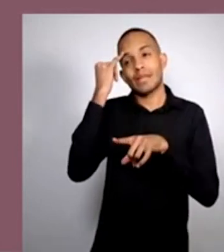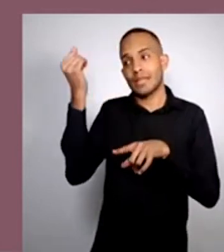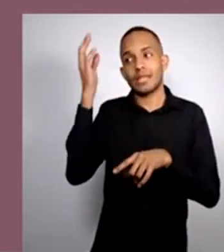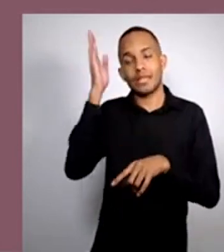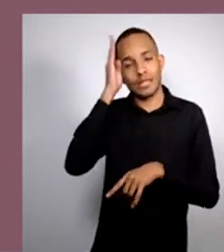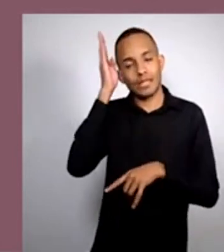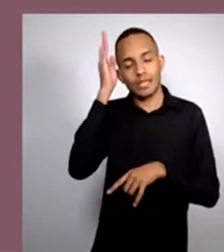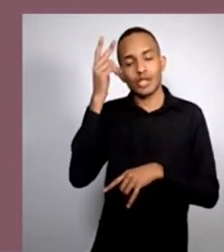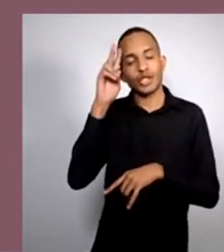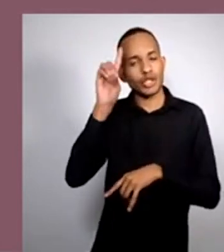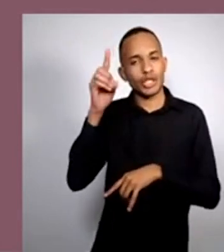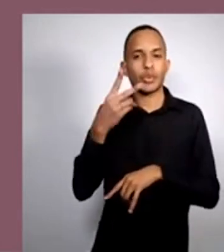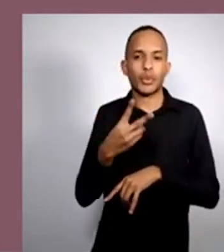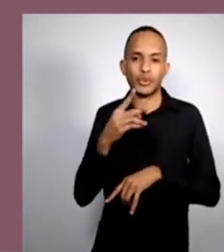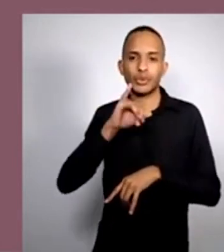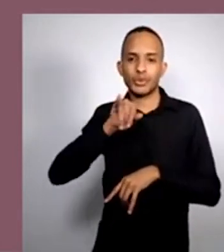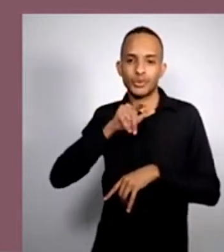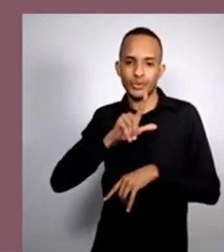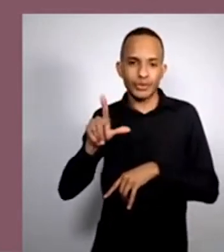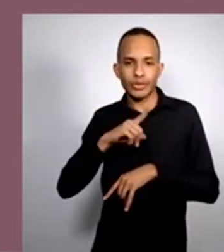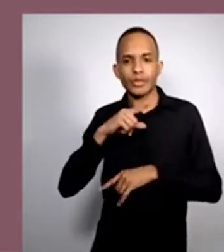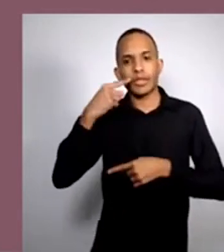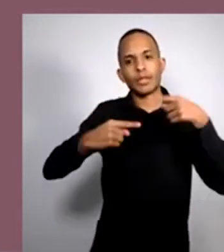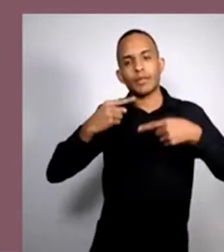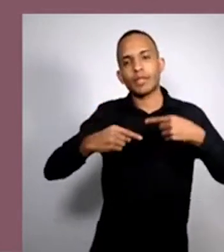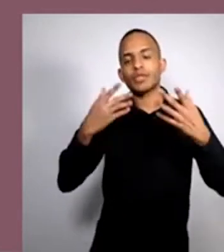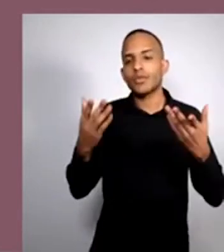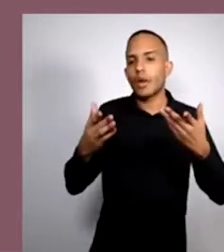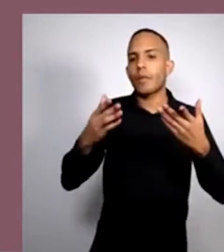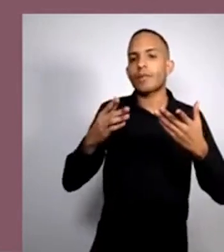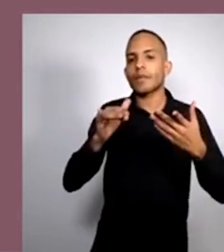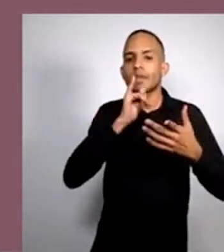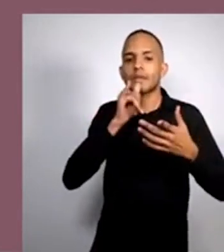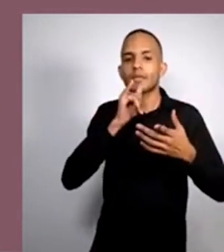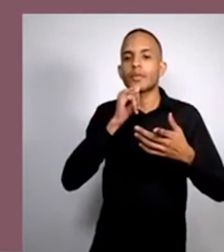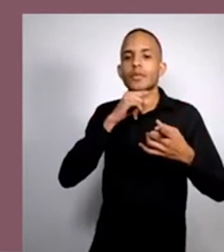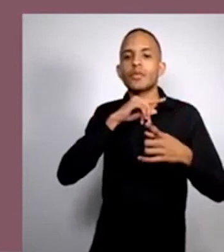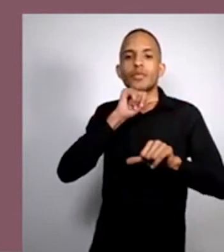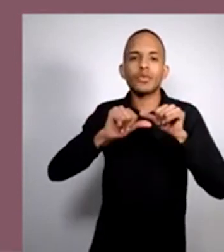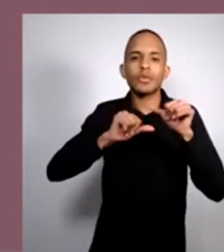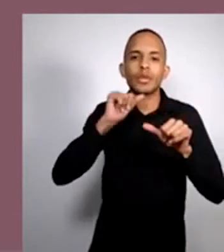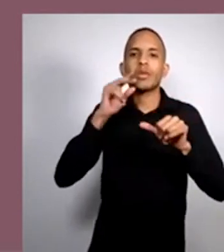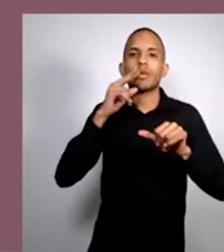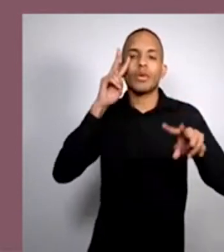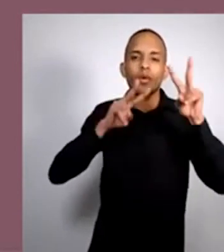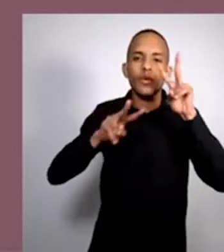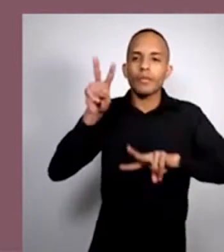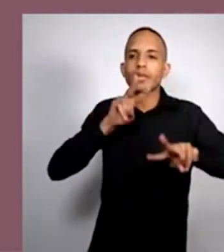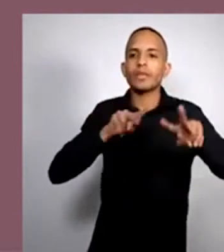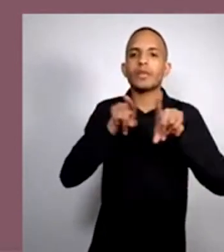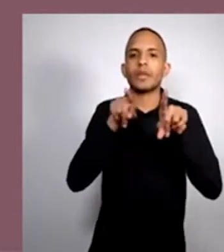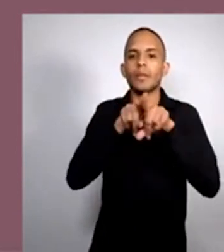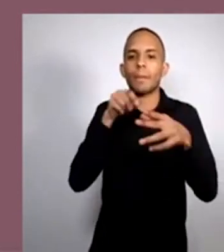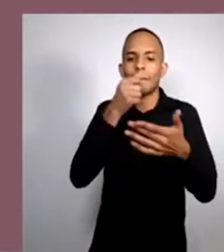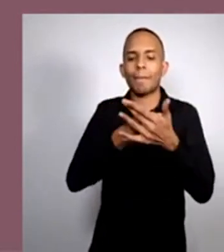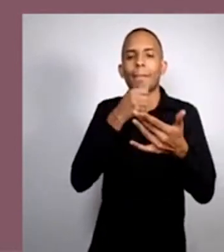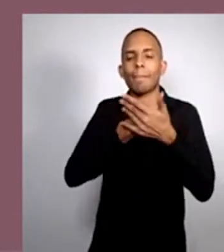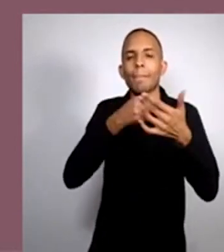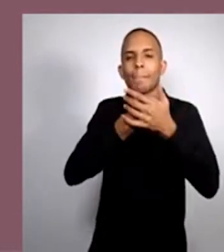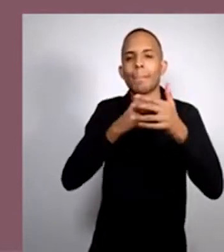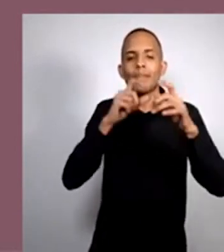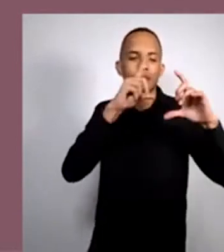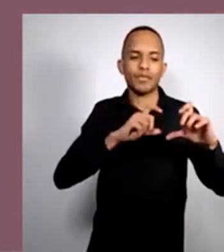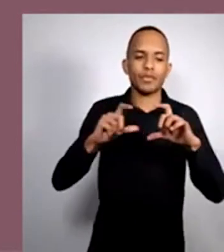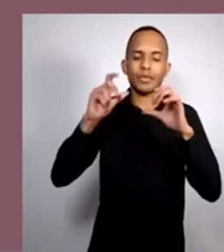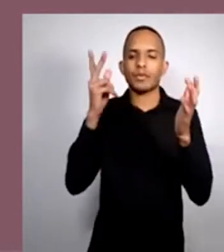dia 2 de julho, com um debate Descolonização do Olhar, enfrentamento das imagens da história